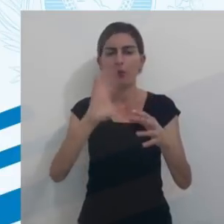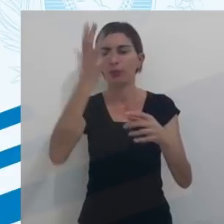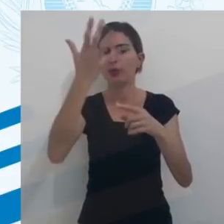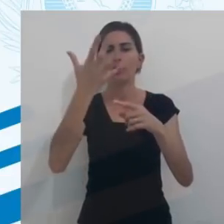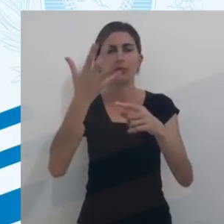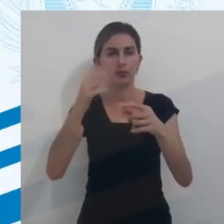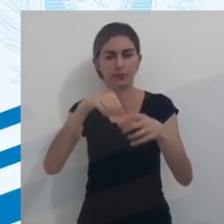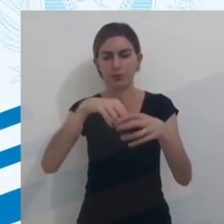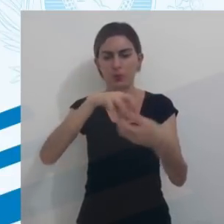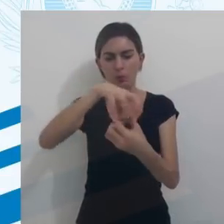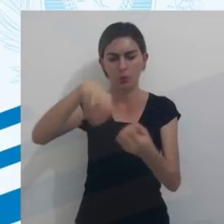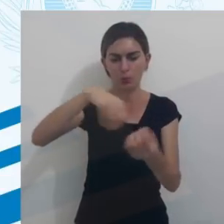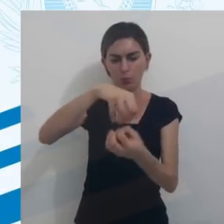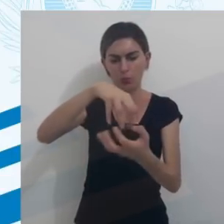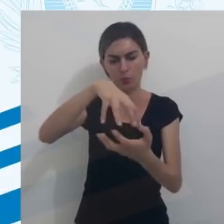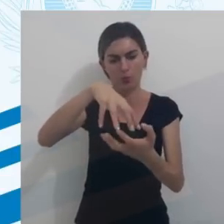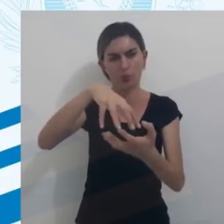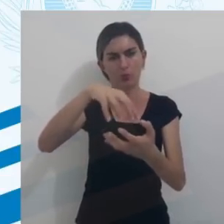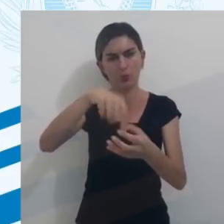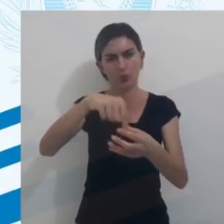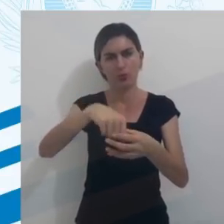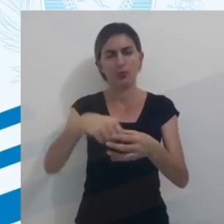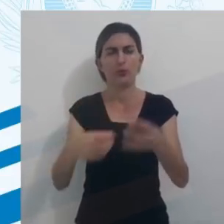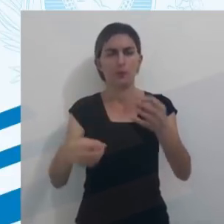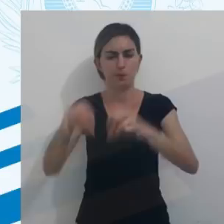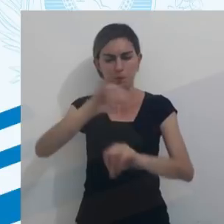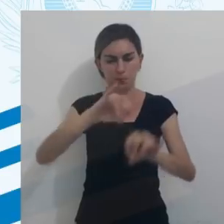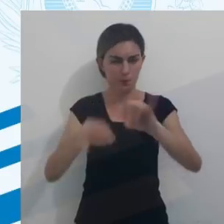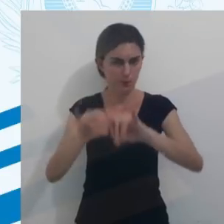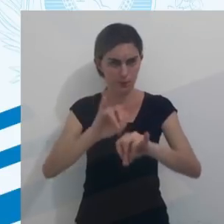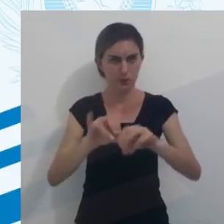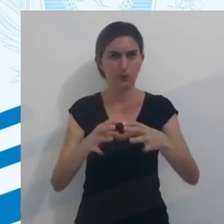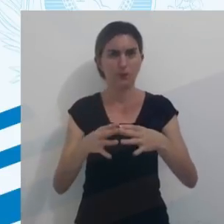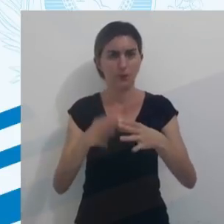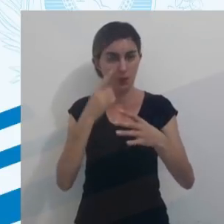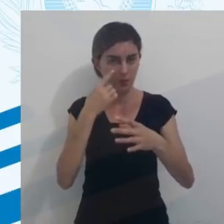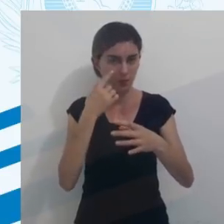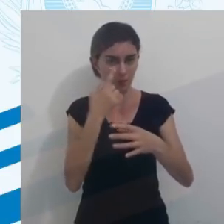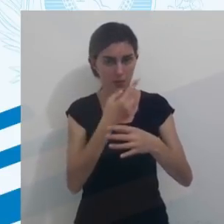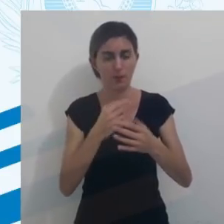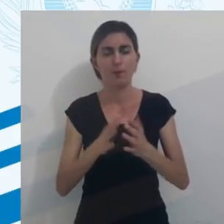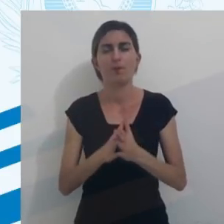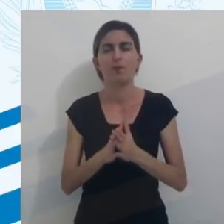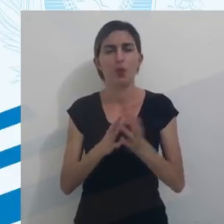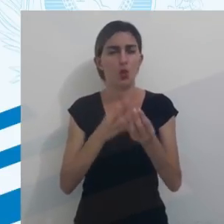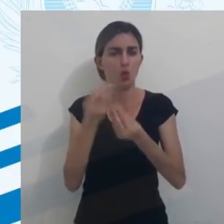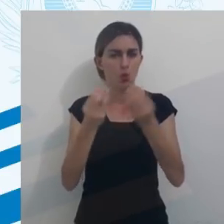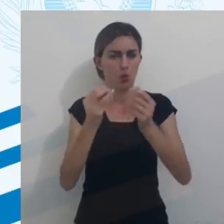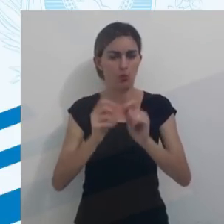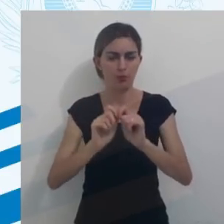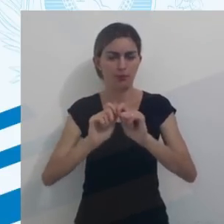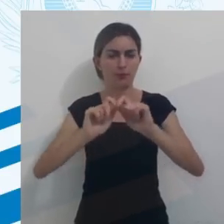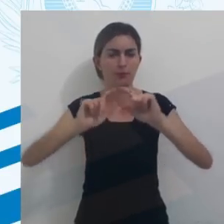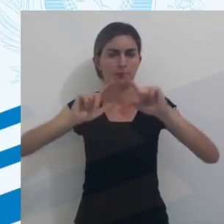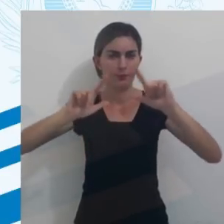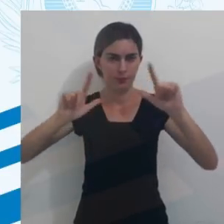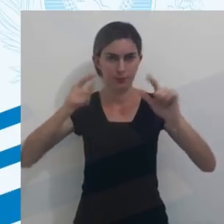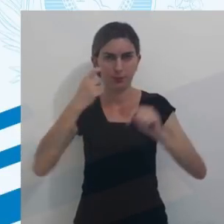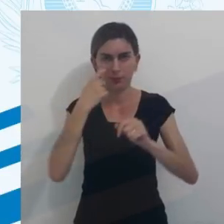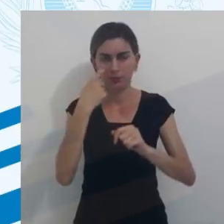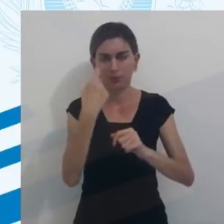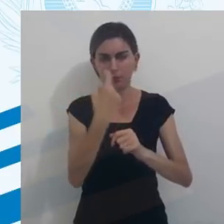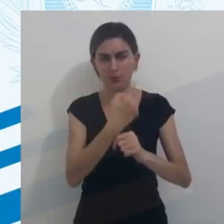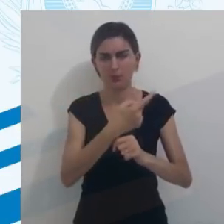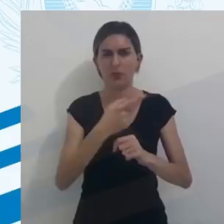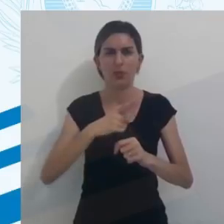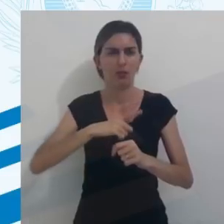acontecendo. Vamos ver nos quais esses efeitos eles acontecem? Como na imagem que vocês podem